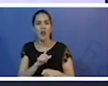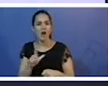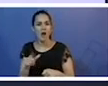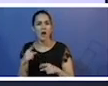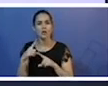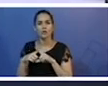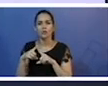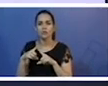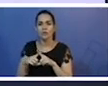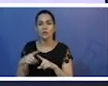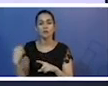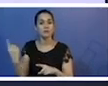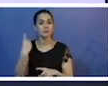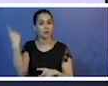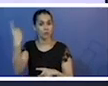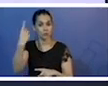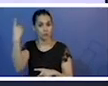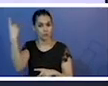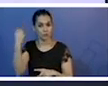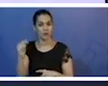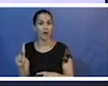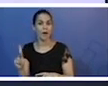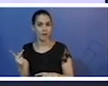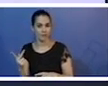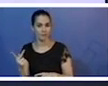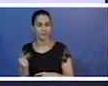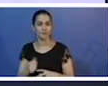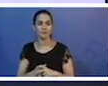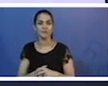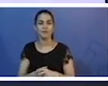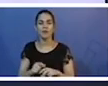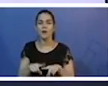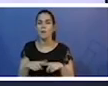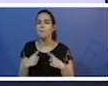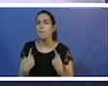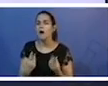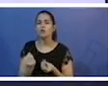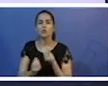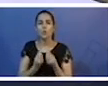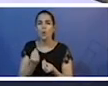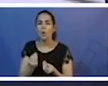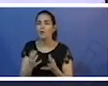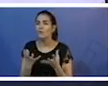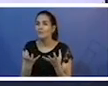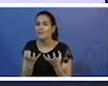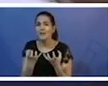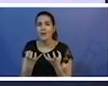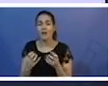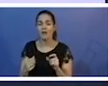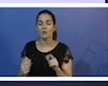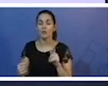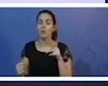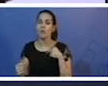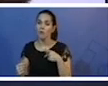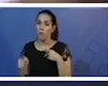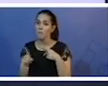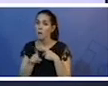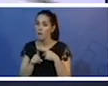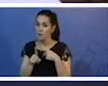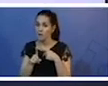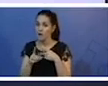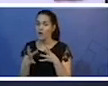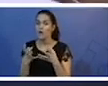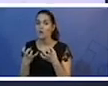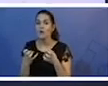altura. Certo? Mas como nós não queremos o paralelogramo,